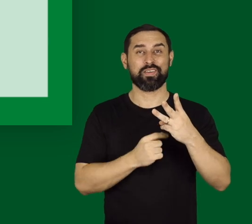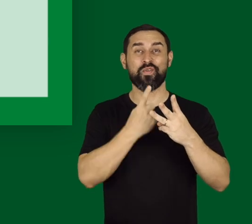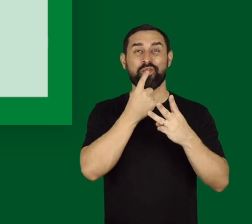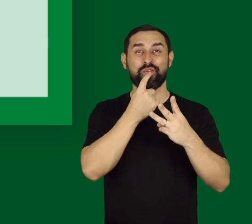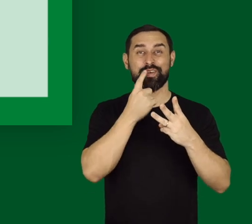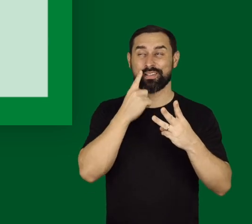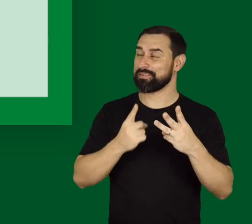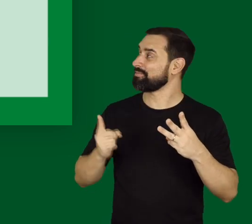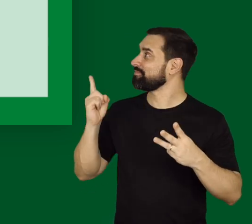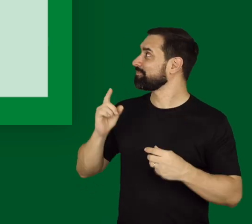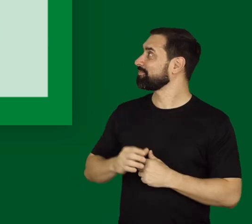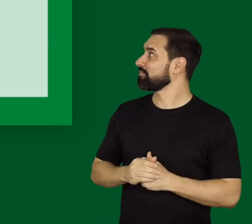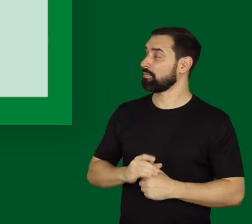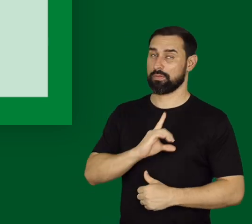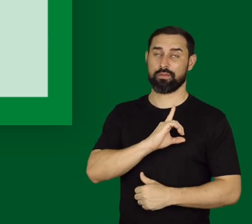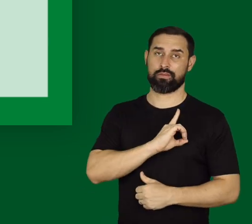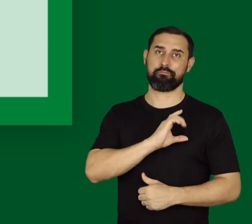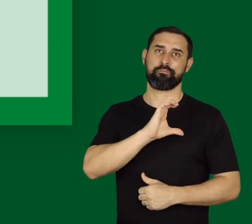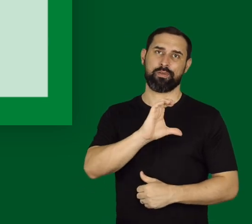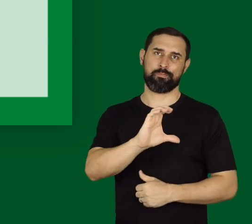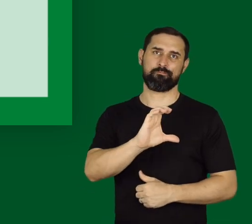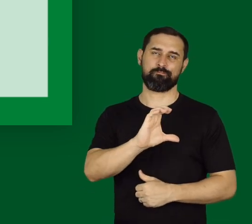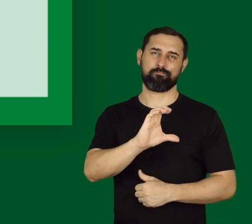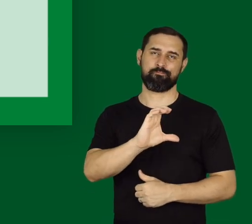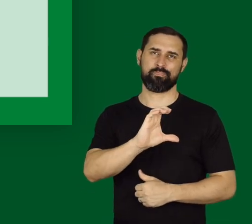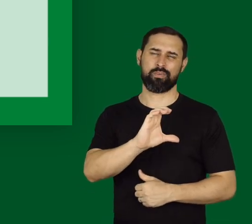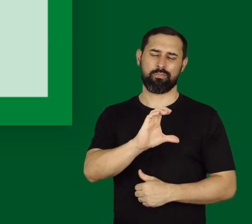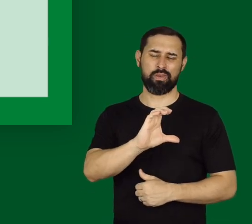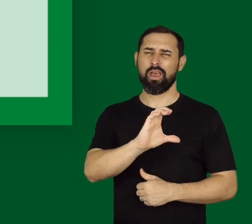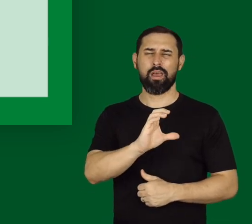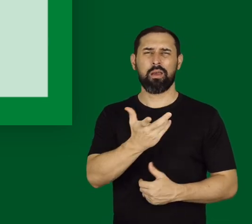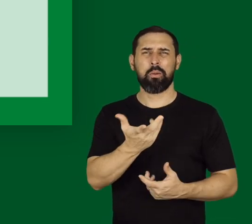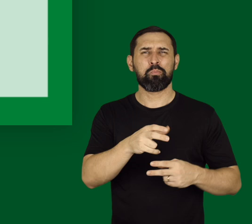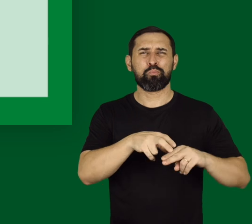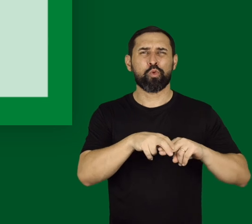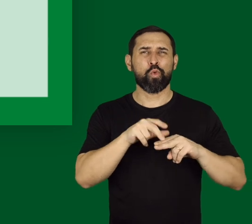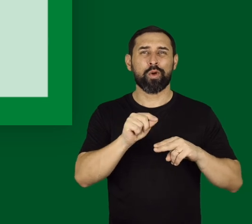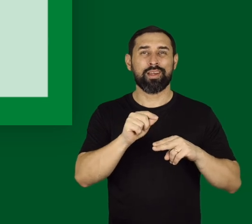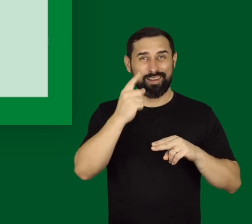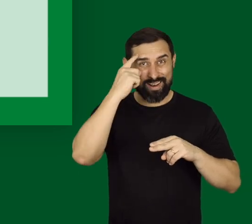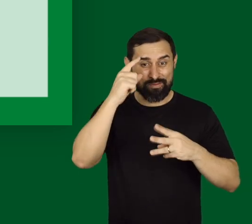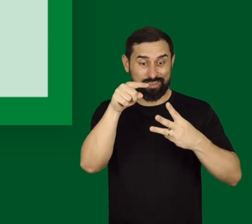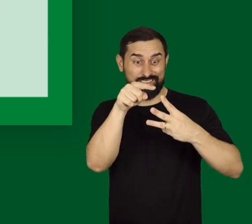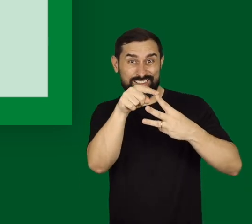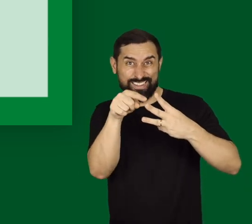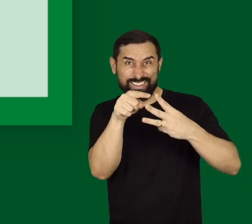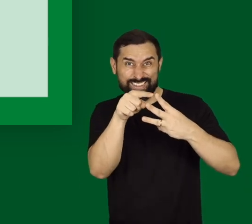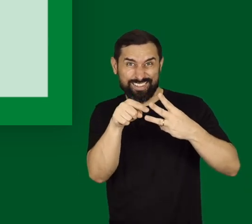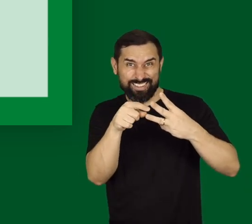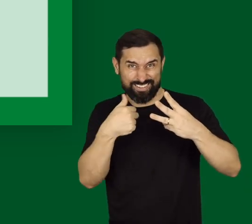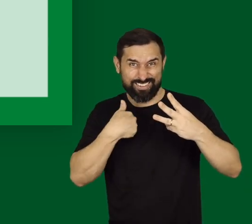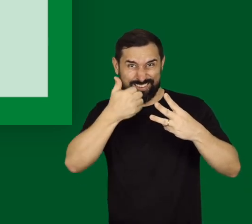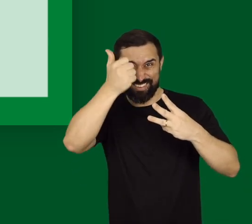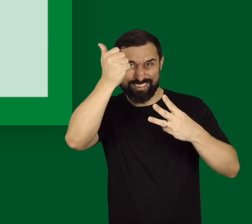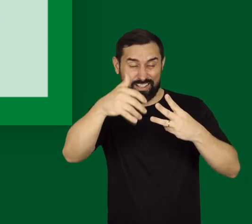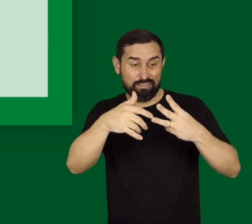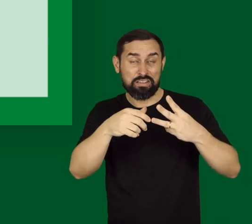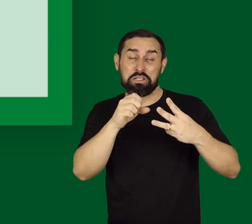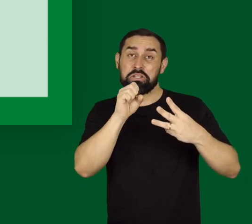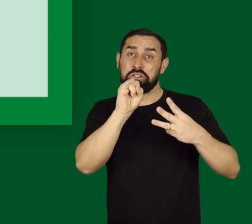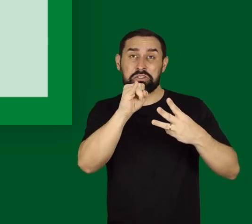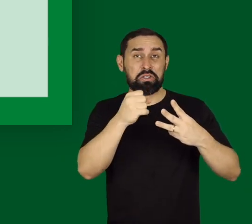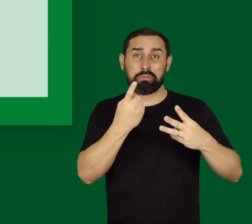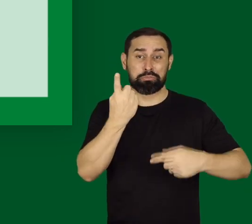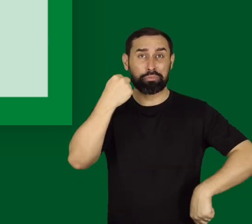microcirculação. O outro componente da homeostase cardiovascular é o débito cardíaco. Claro que o débito cardíaco ele vai